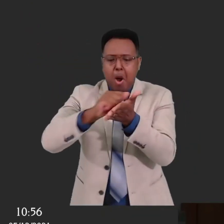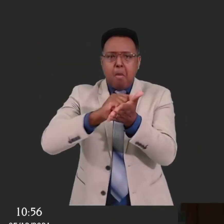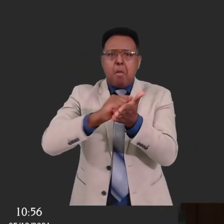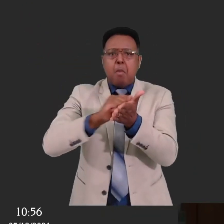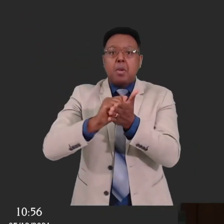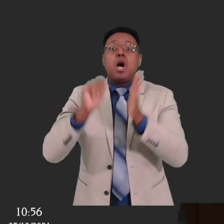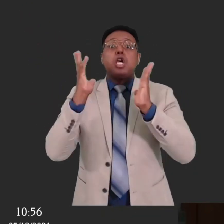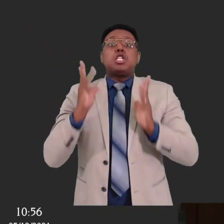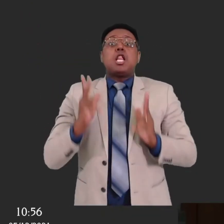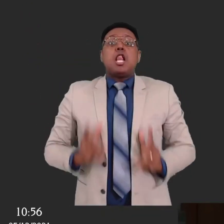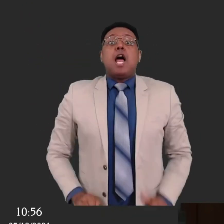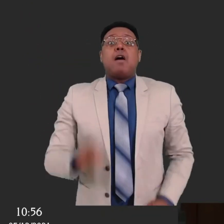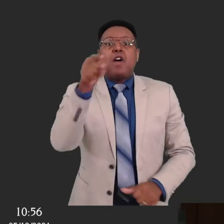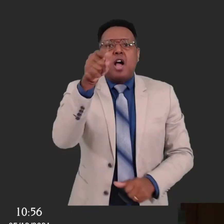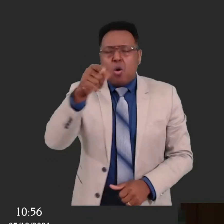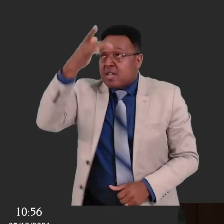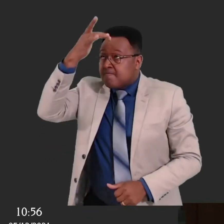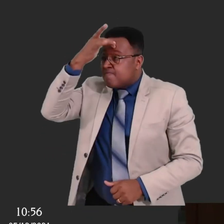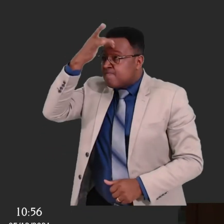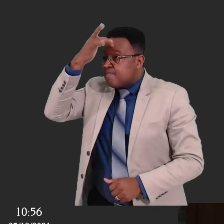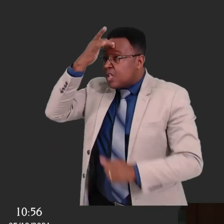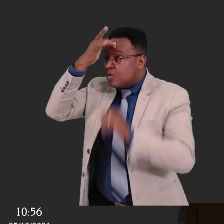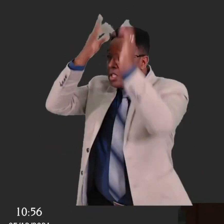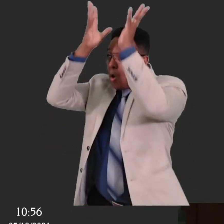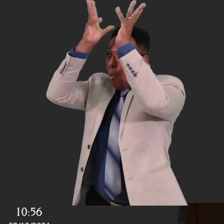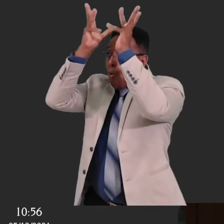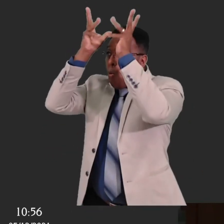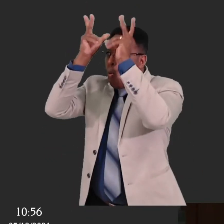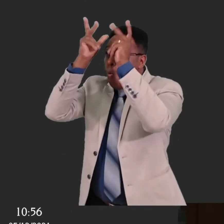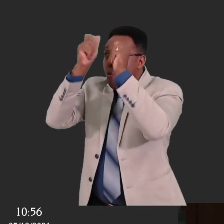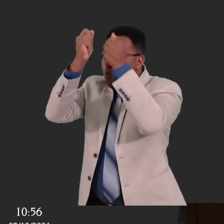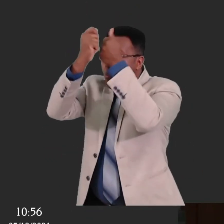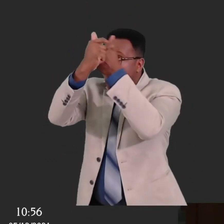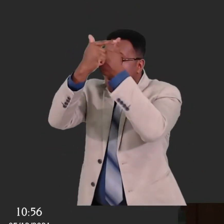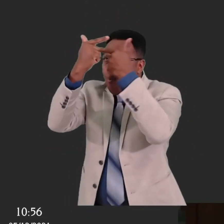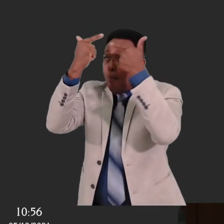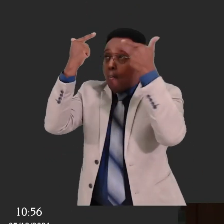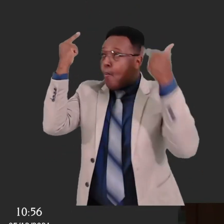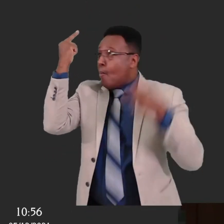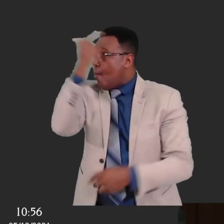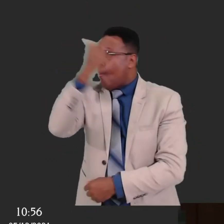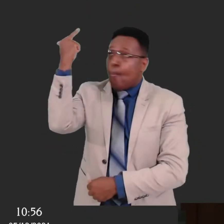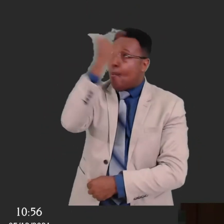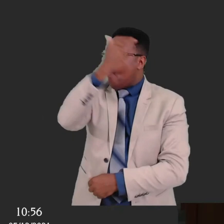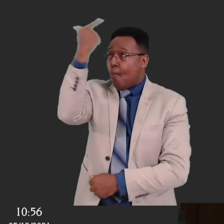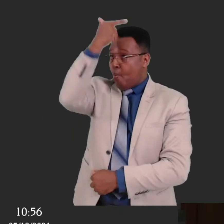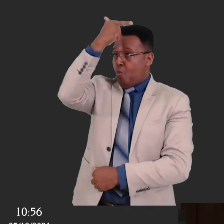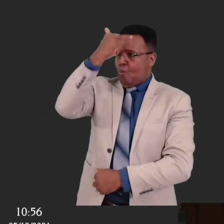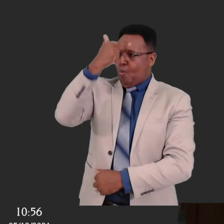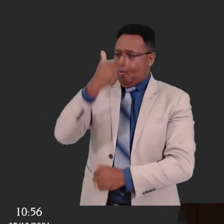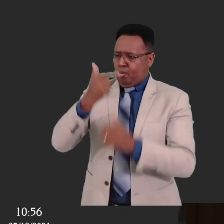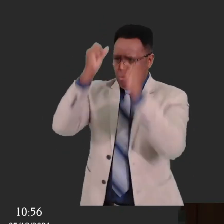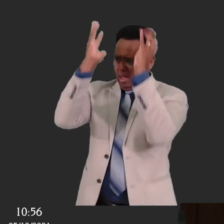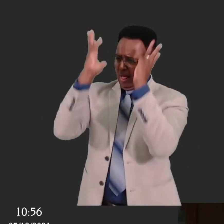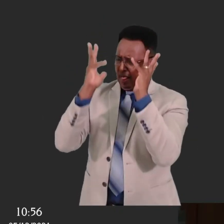que te lava a consciência, lava a tua mente, lava a tua vida.